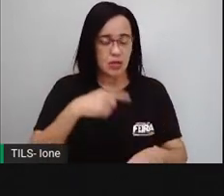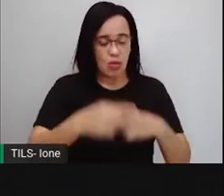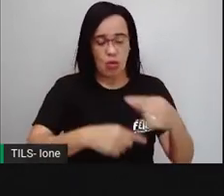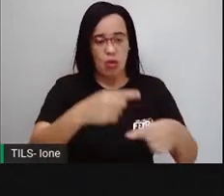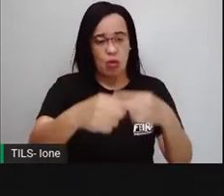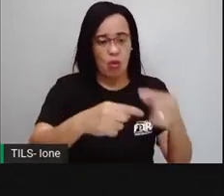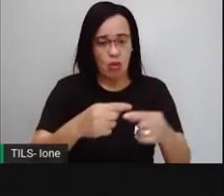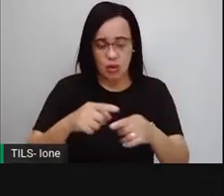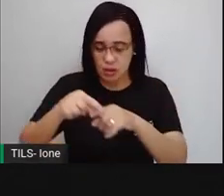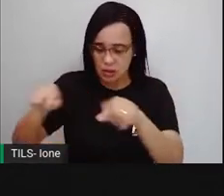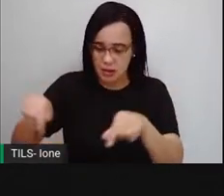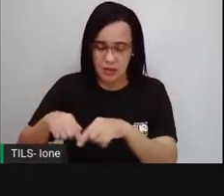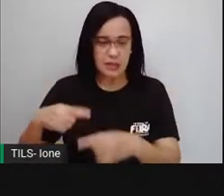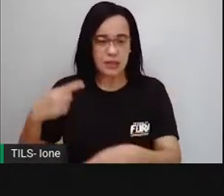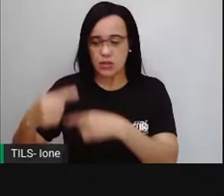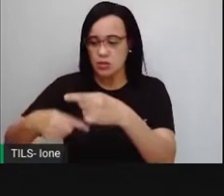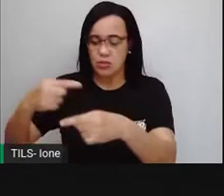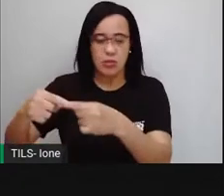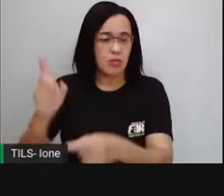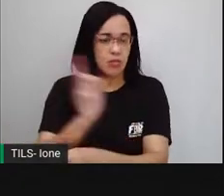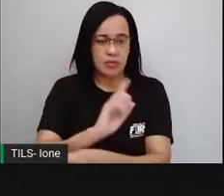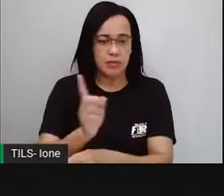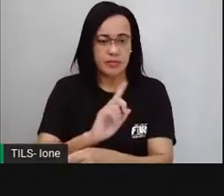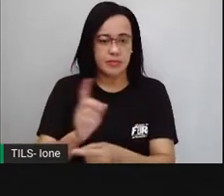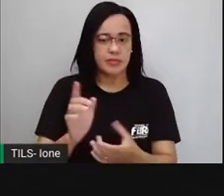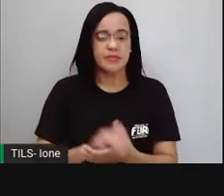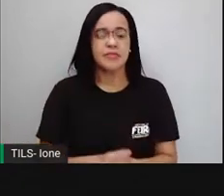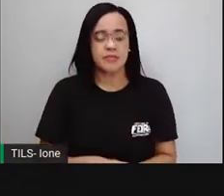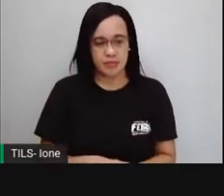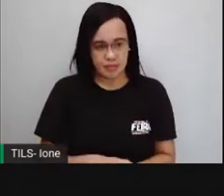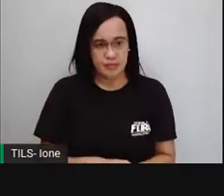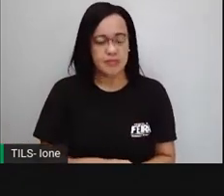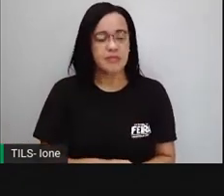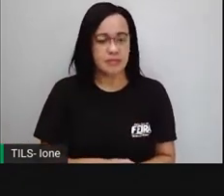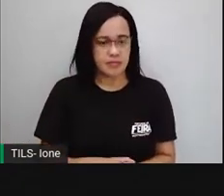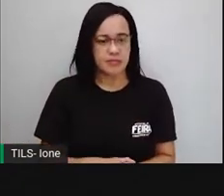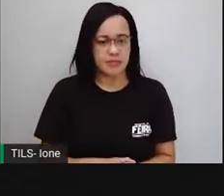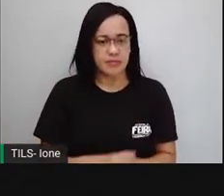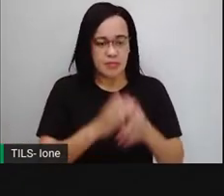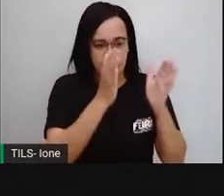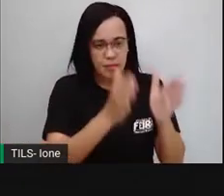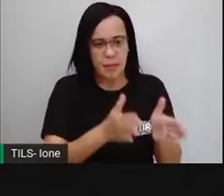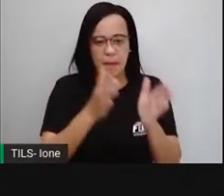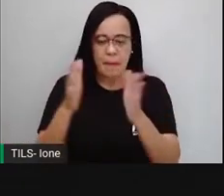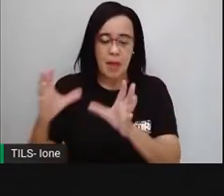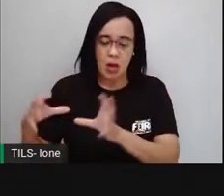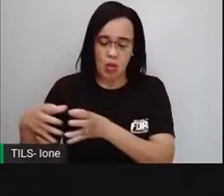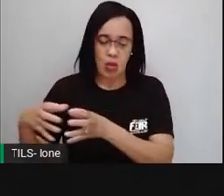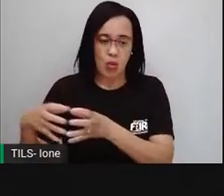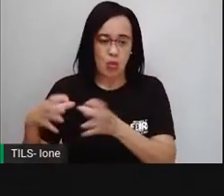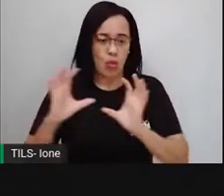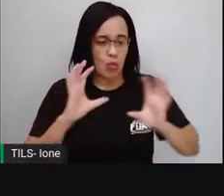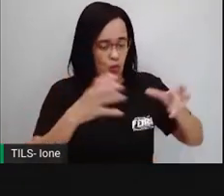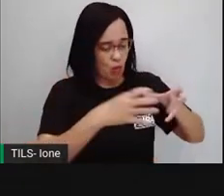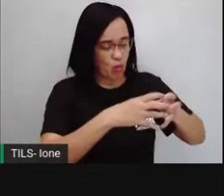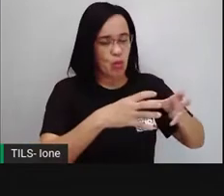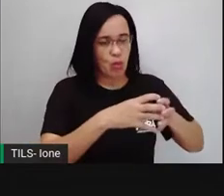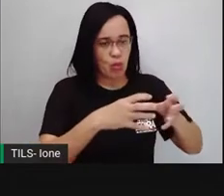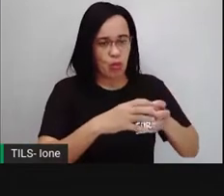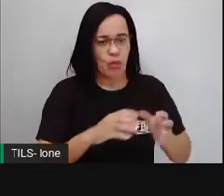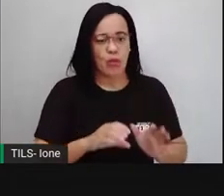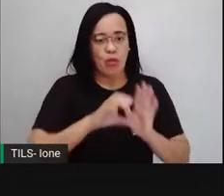as figuras que rolam e os poliedros as figuras que não rolam. Esse tipo de definição a gente